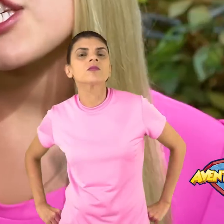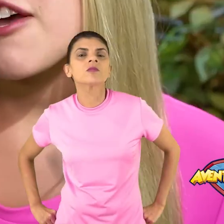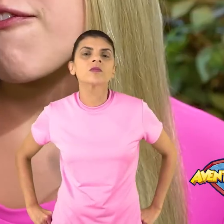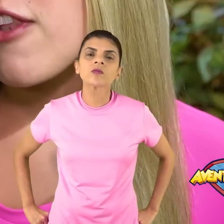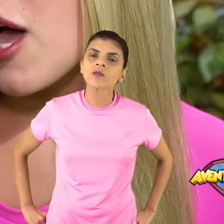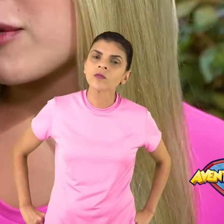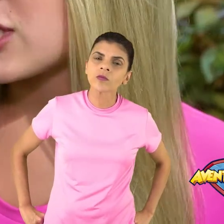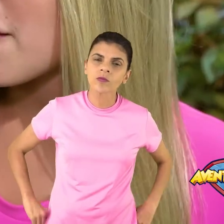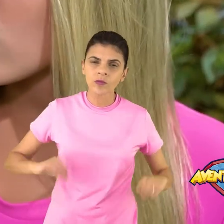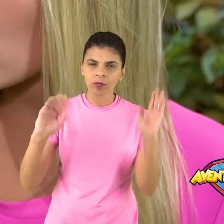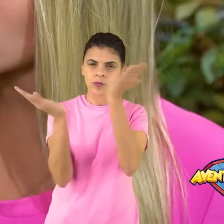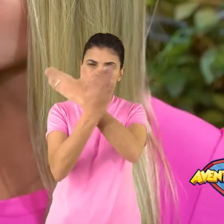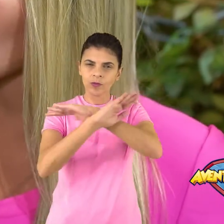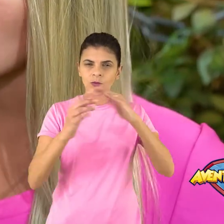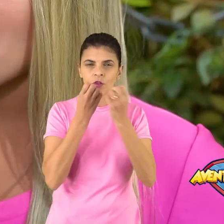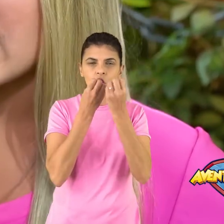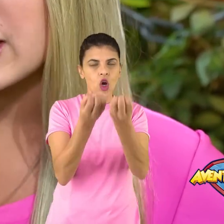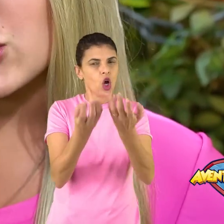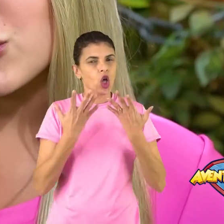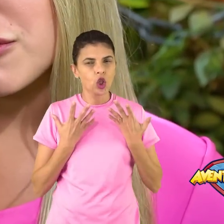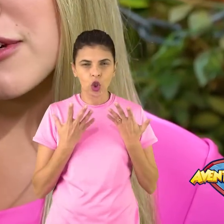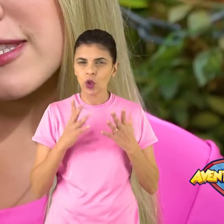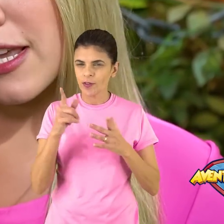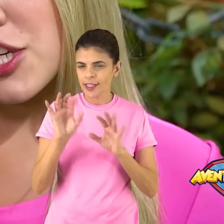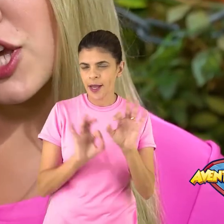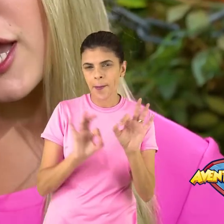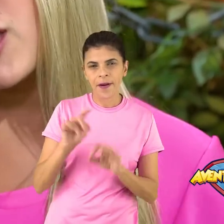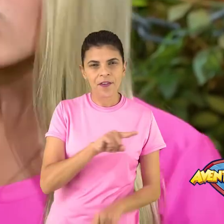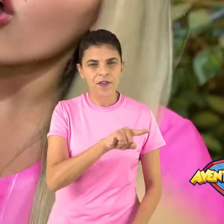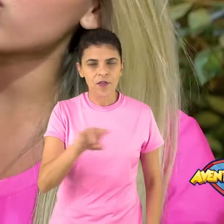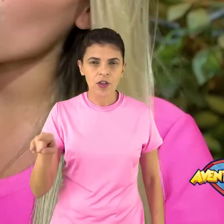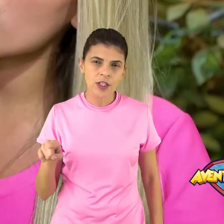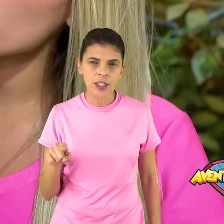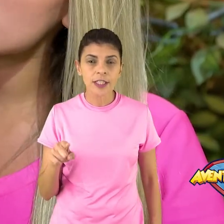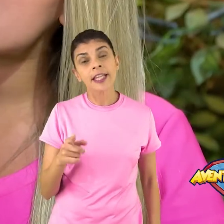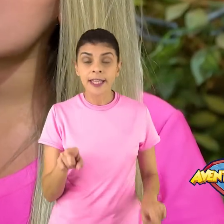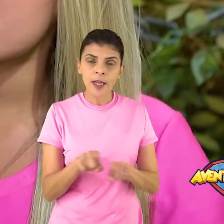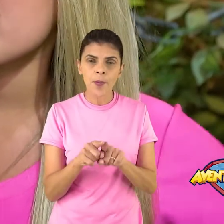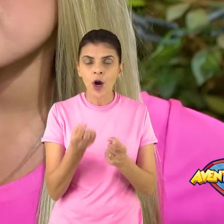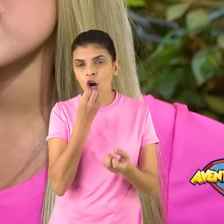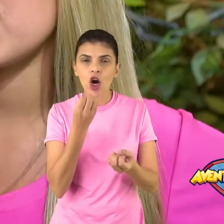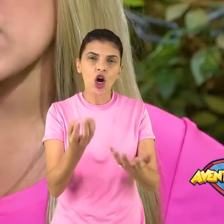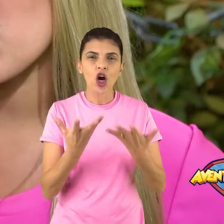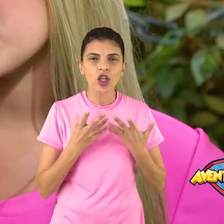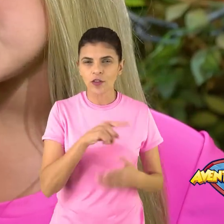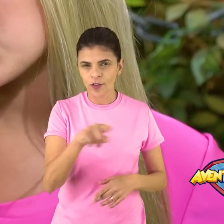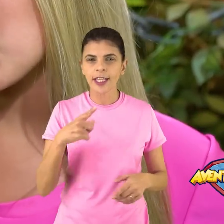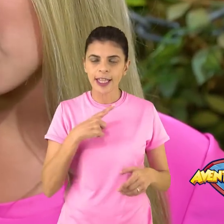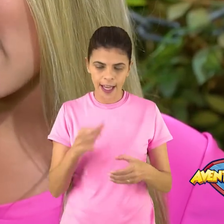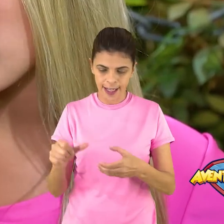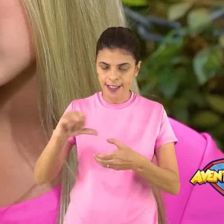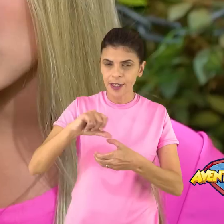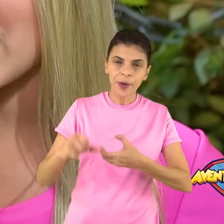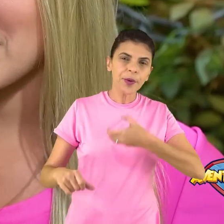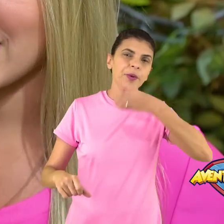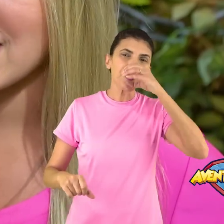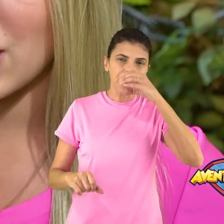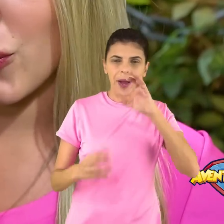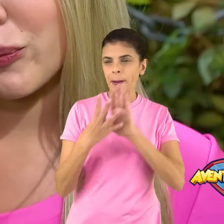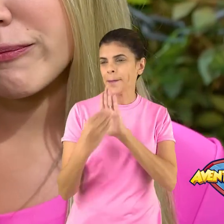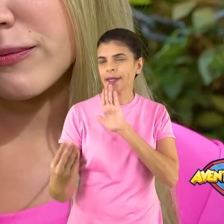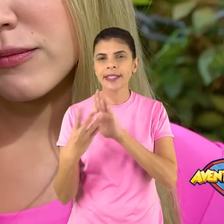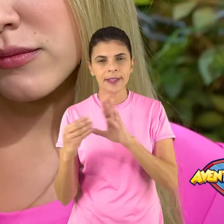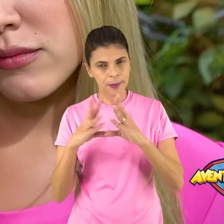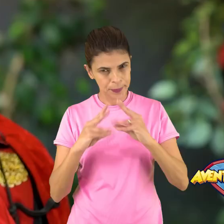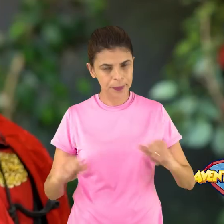O Ninja Flame já me contou do planinho de vocês. E contou, inclusive, que vocês têm o antídoto para a poção da